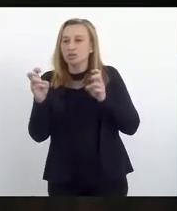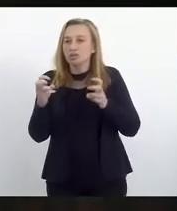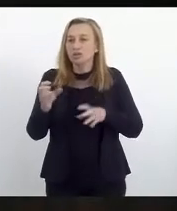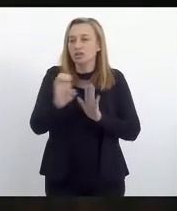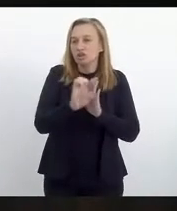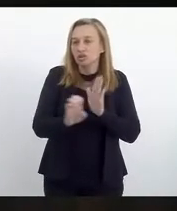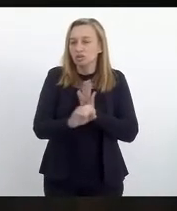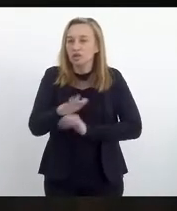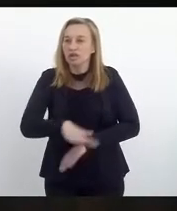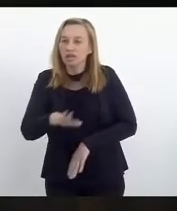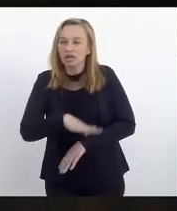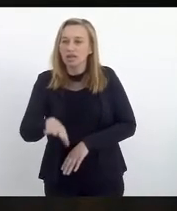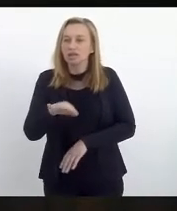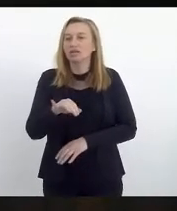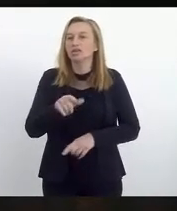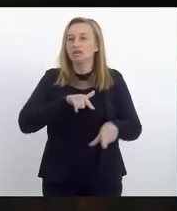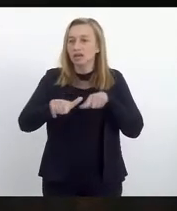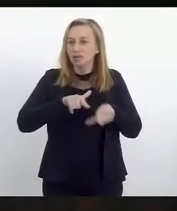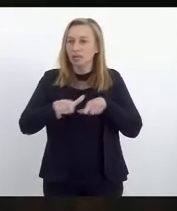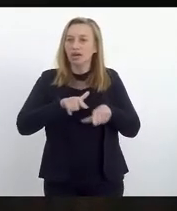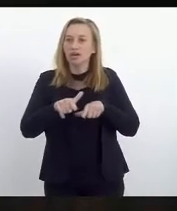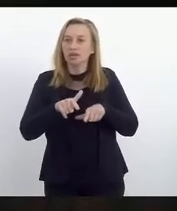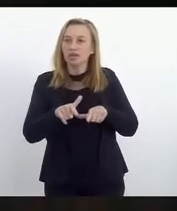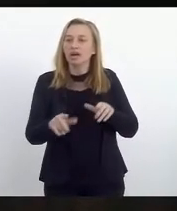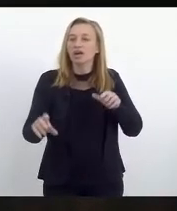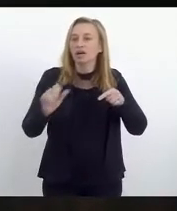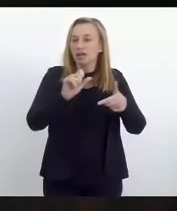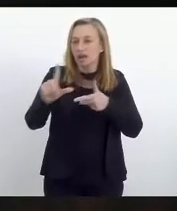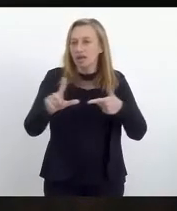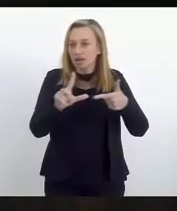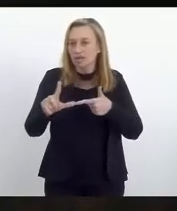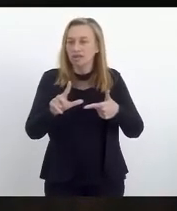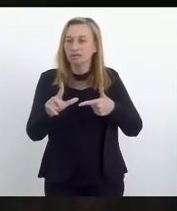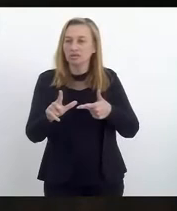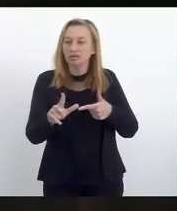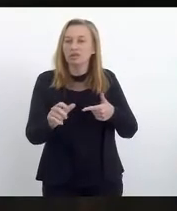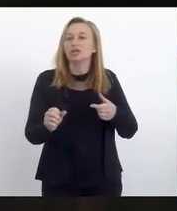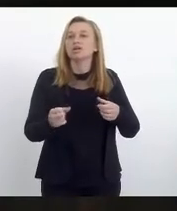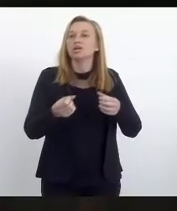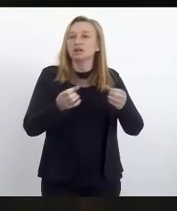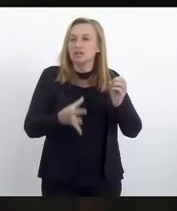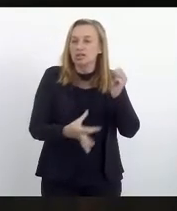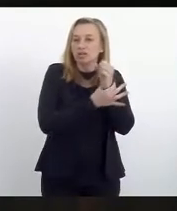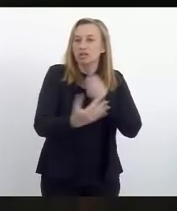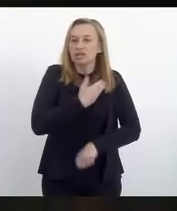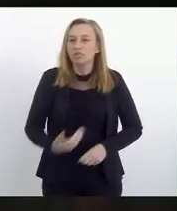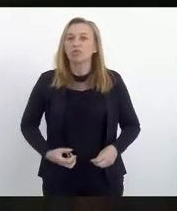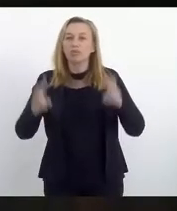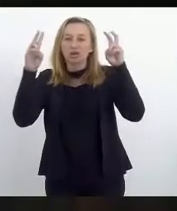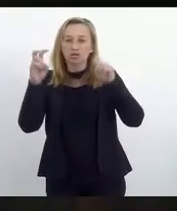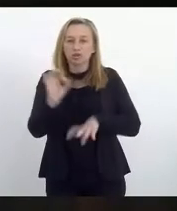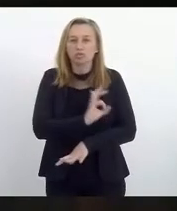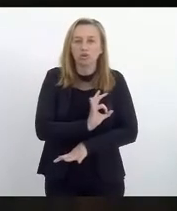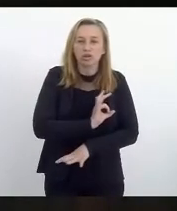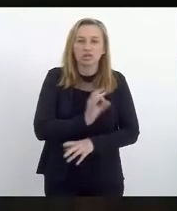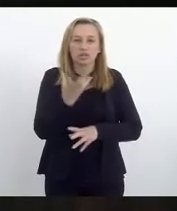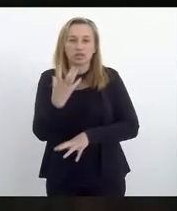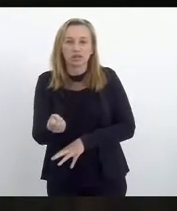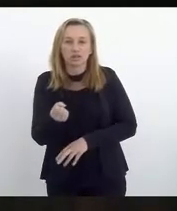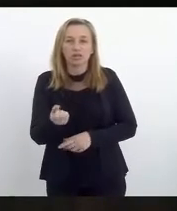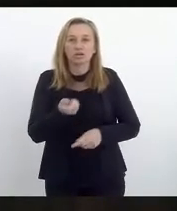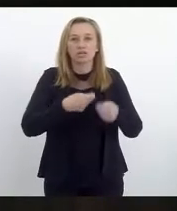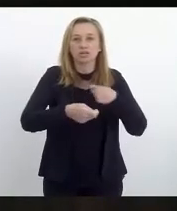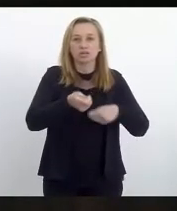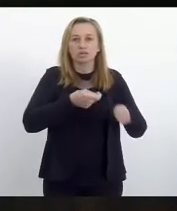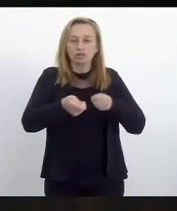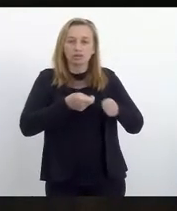saúde favorável, de trabalho, legislação social e seguridade favorável, de segurança pública e assuntos de polícia favorável e de